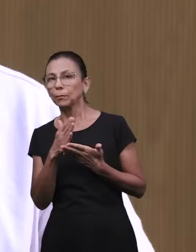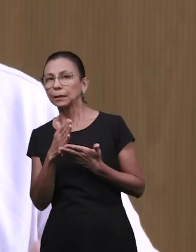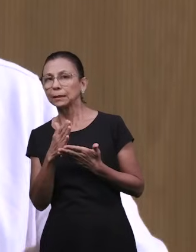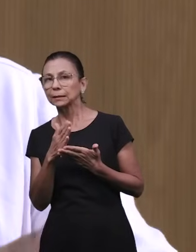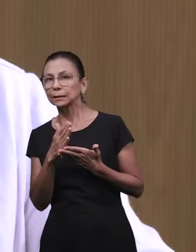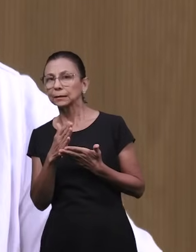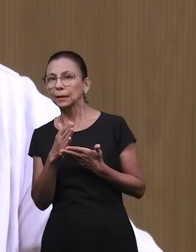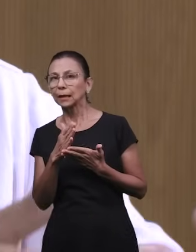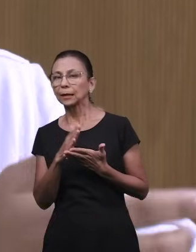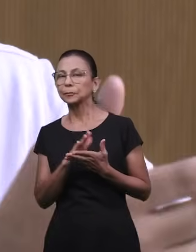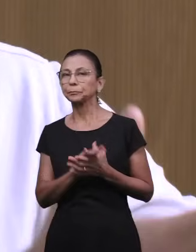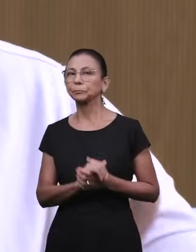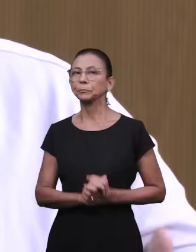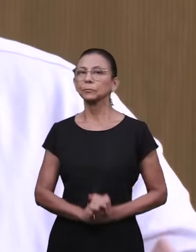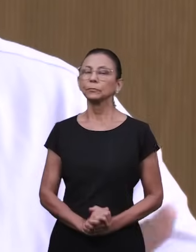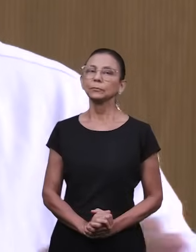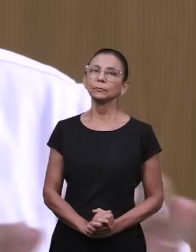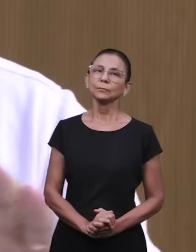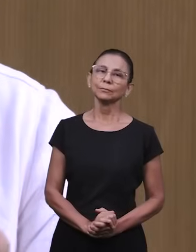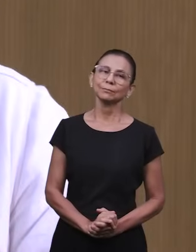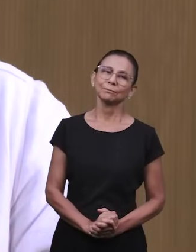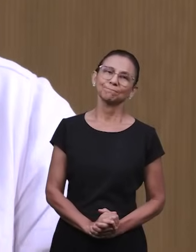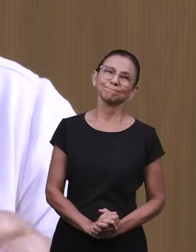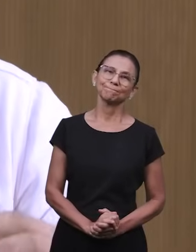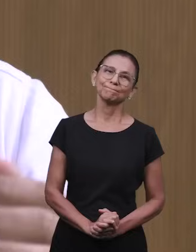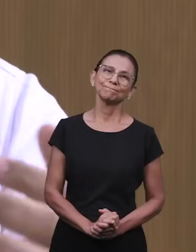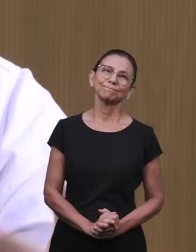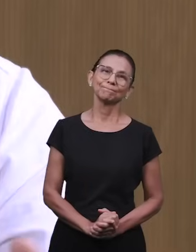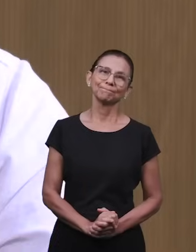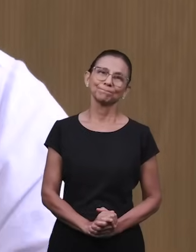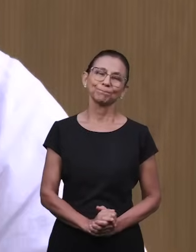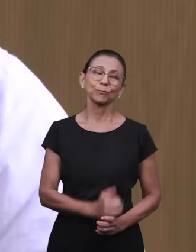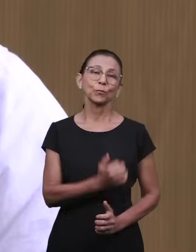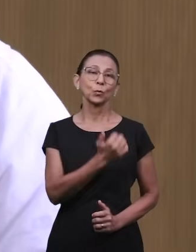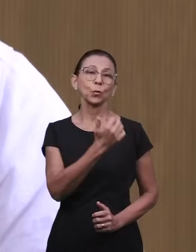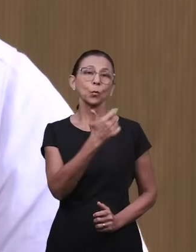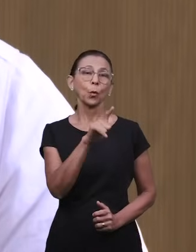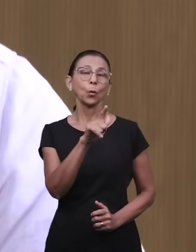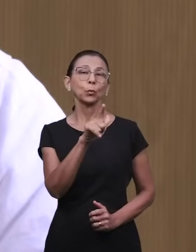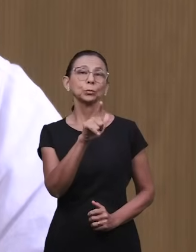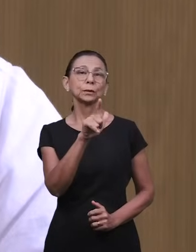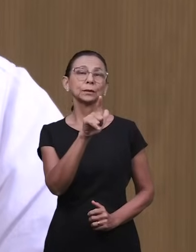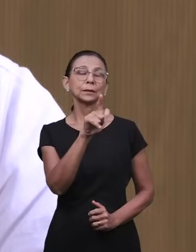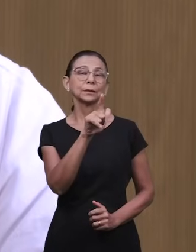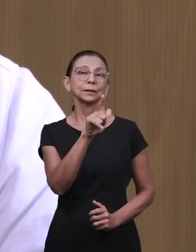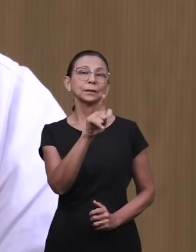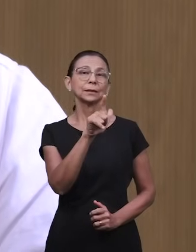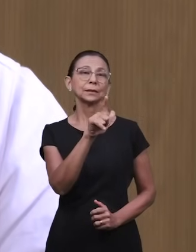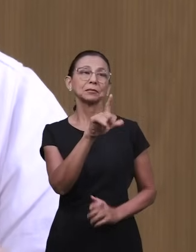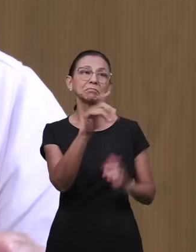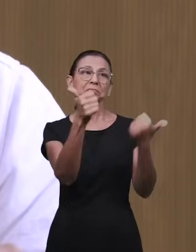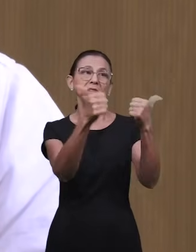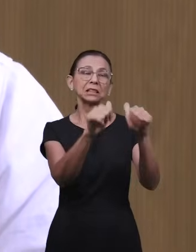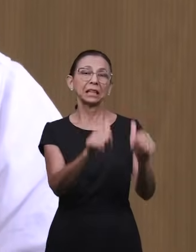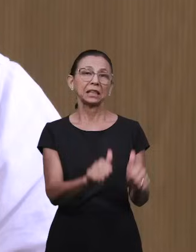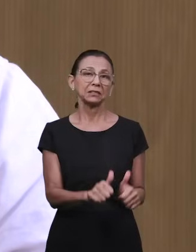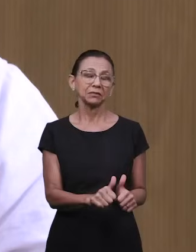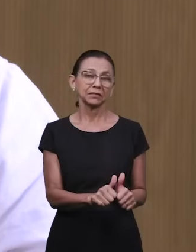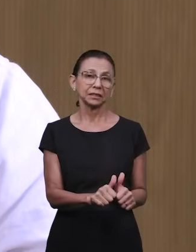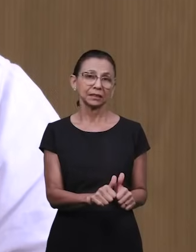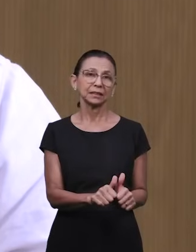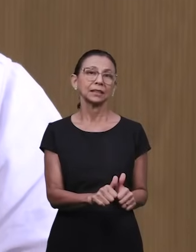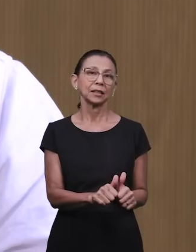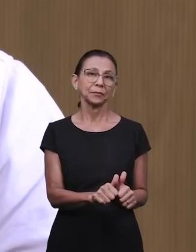venerar, a cultuar figuras além do Senhor Jesus. Isso, de